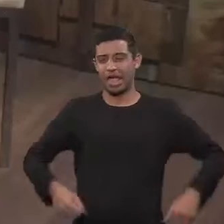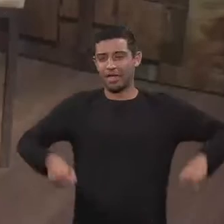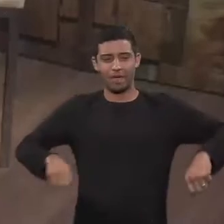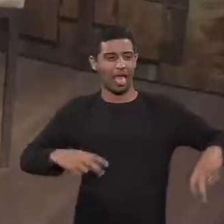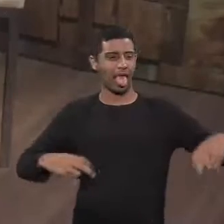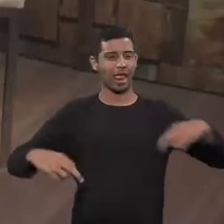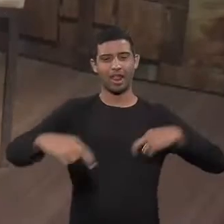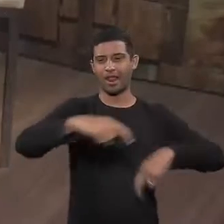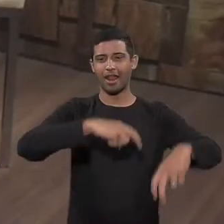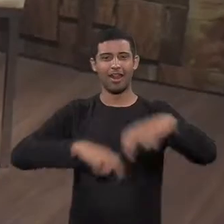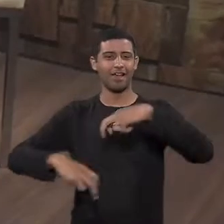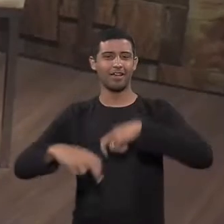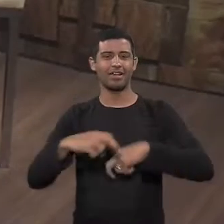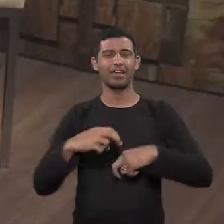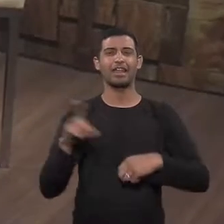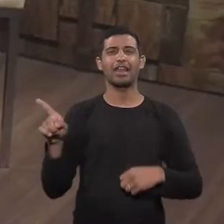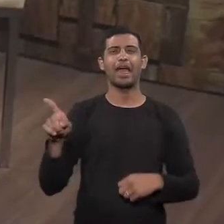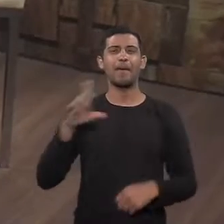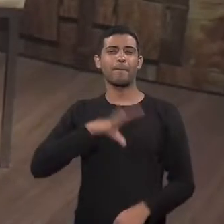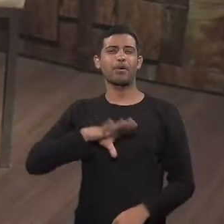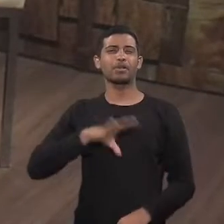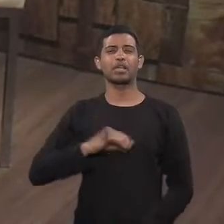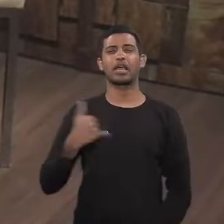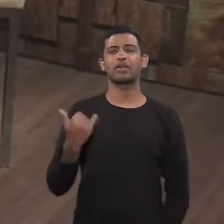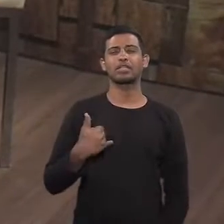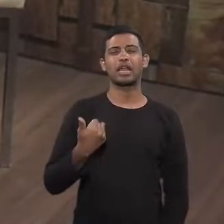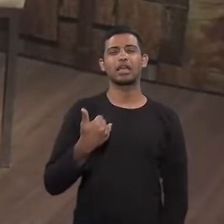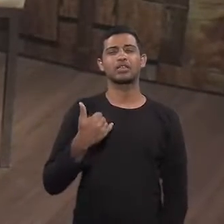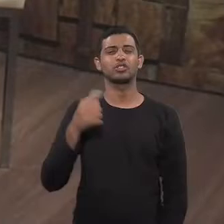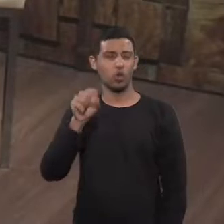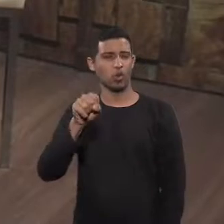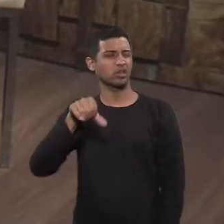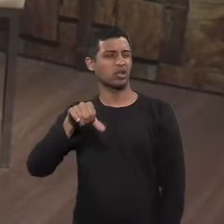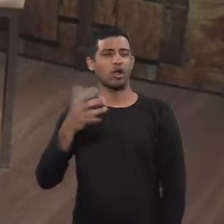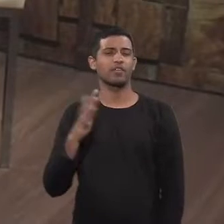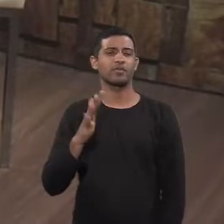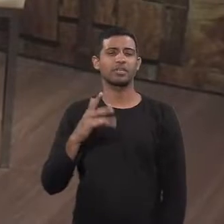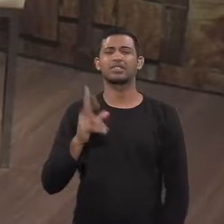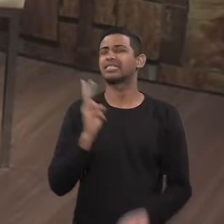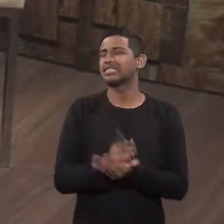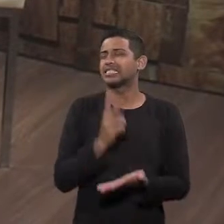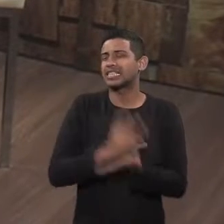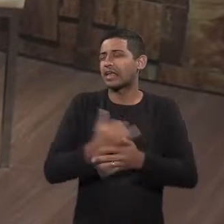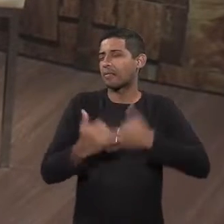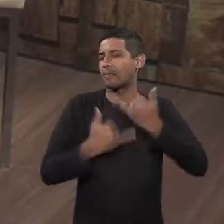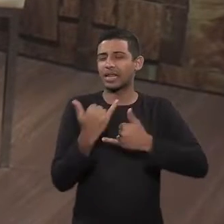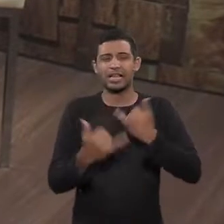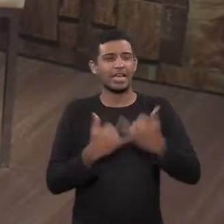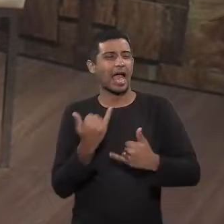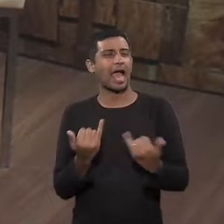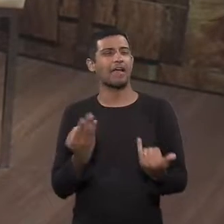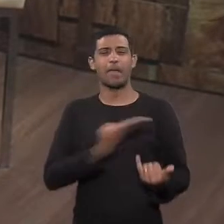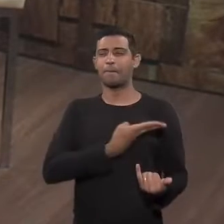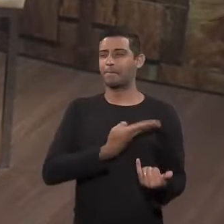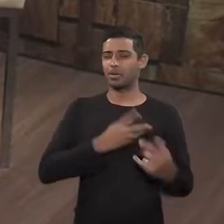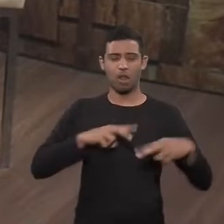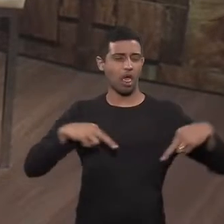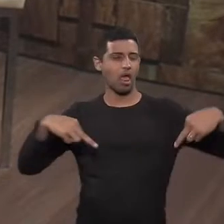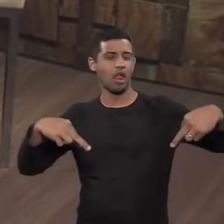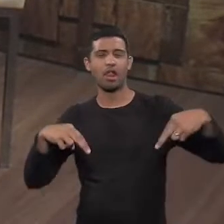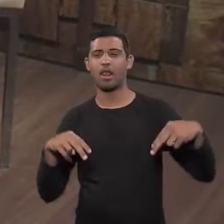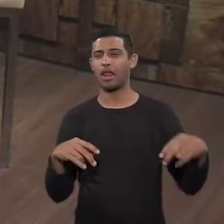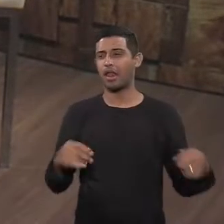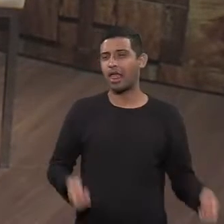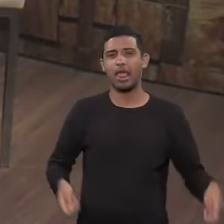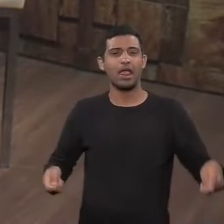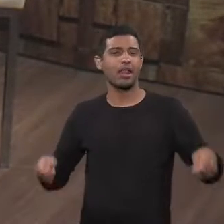Lá em Portugal, assim, na época que eu tinha 8, 9 anos de idade, a gente ainda brincava de roda. Então eu tenho muitas lembranças